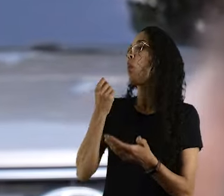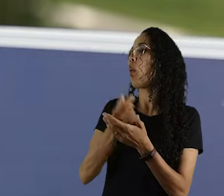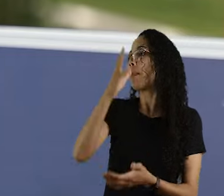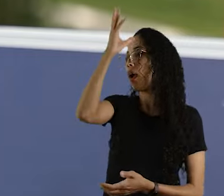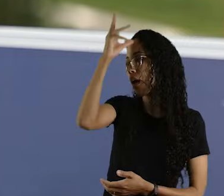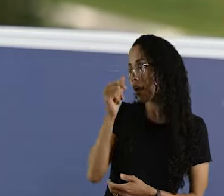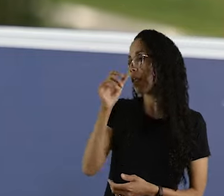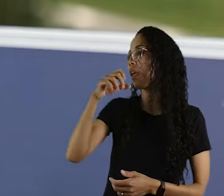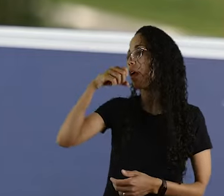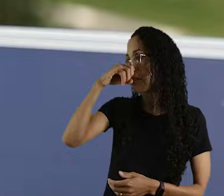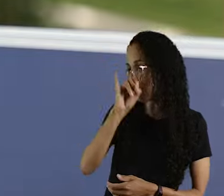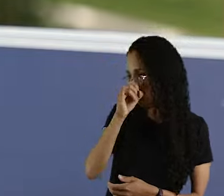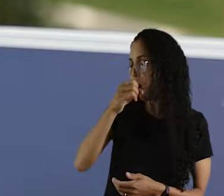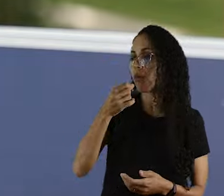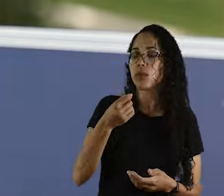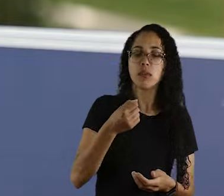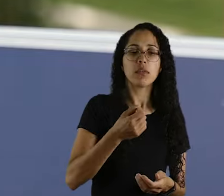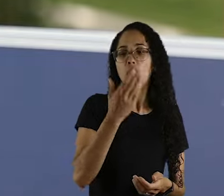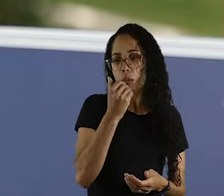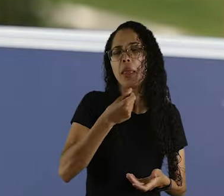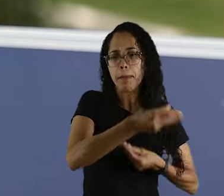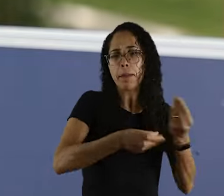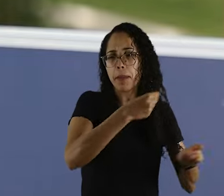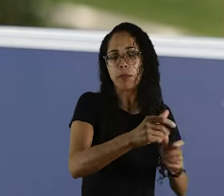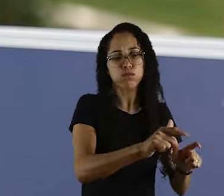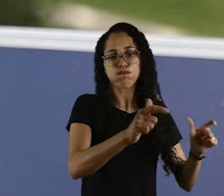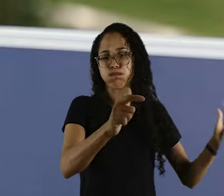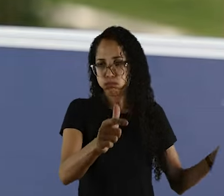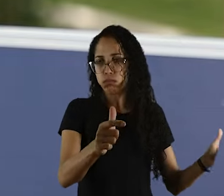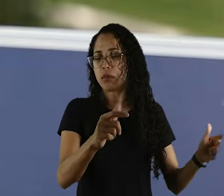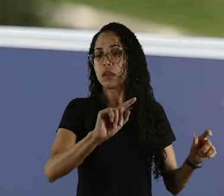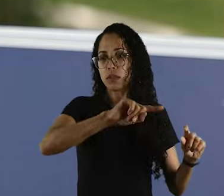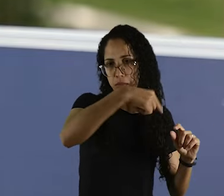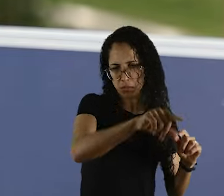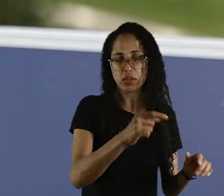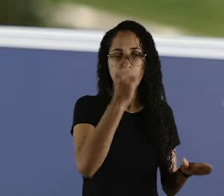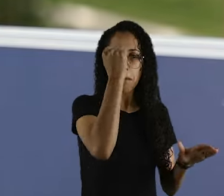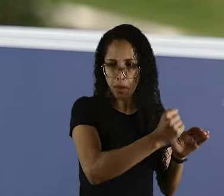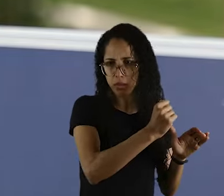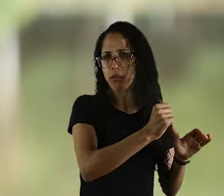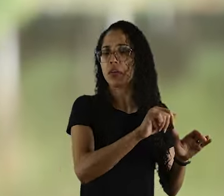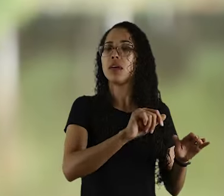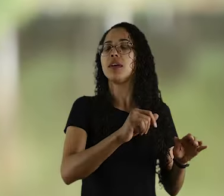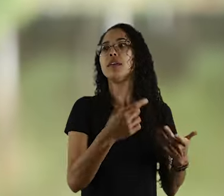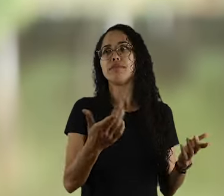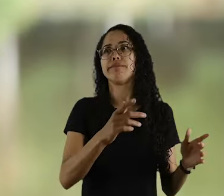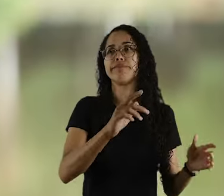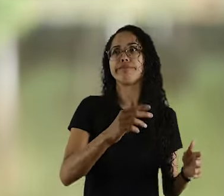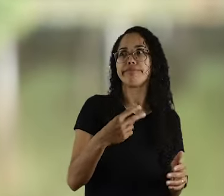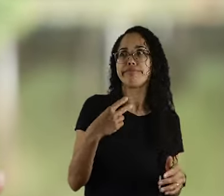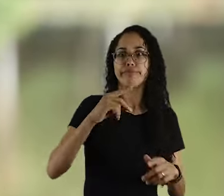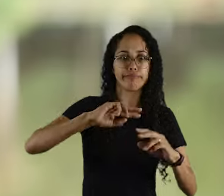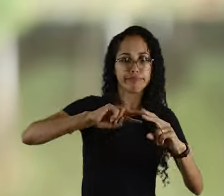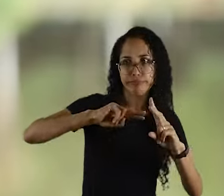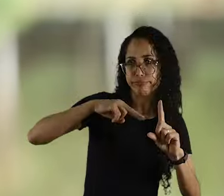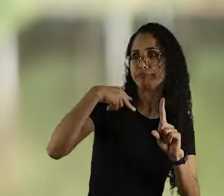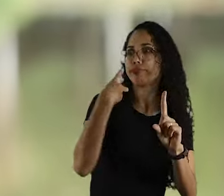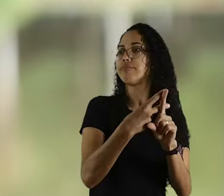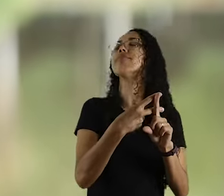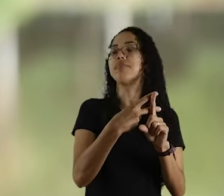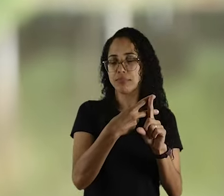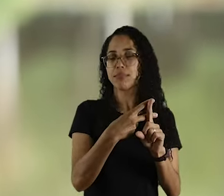dá época de abate, aí eu vendo ele o preço maior do que eu comprei. Quando ela virar uma